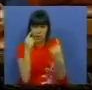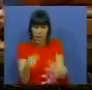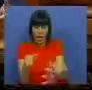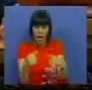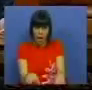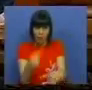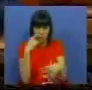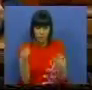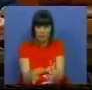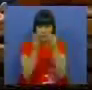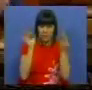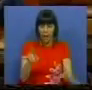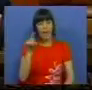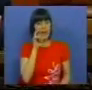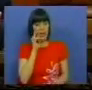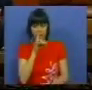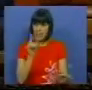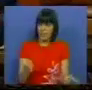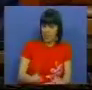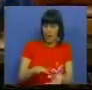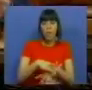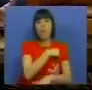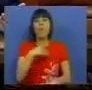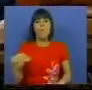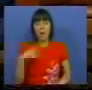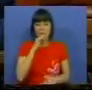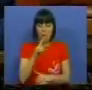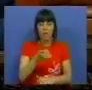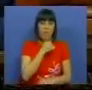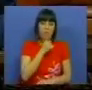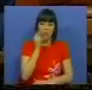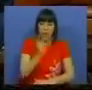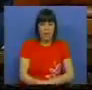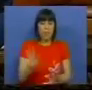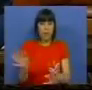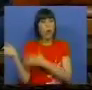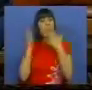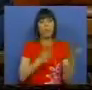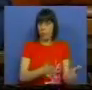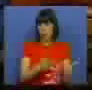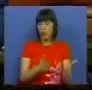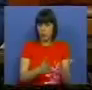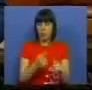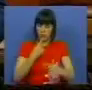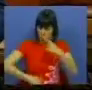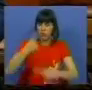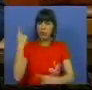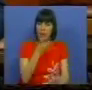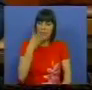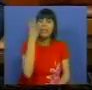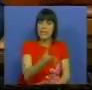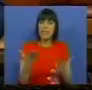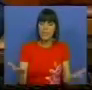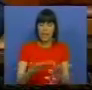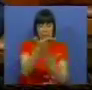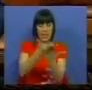como manifestação igual, é garantida. Se não for, o médico pode impor a sua vontade. E, por outro lado, é estranho que se diga